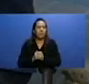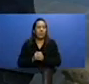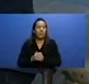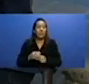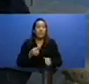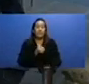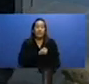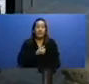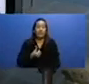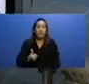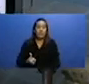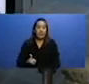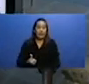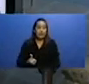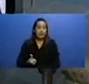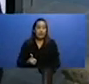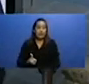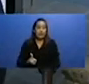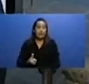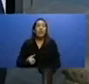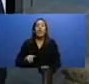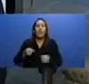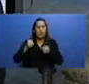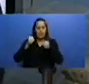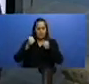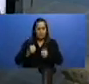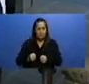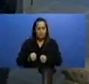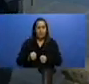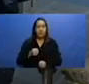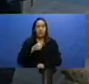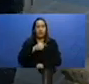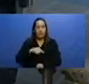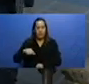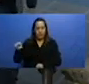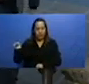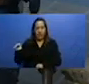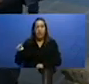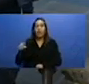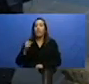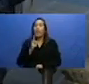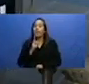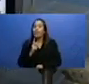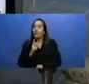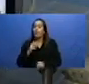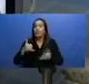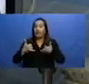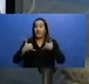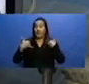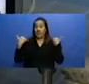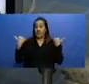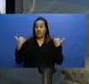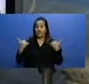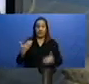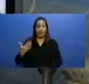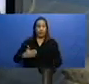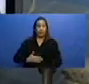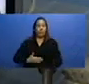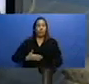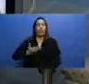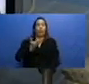aniversário do meu melhor amigo. E aí, para você? Opa, eu li impossível. É possível, gente.